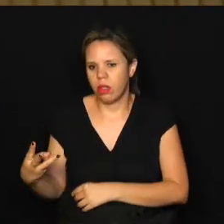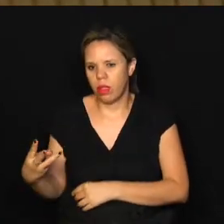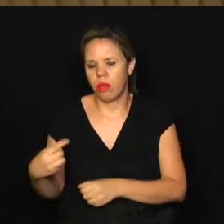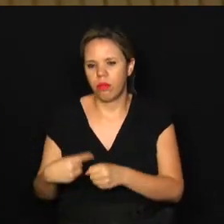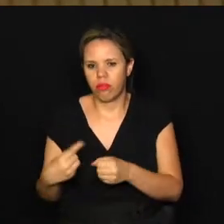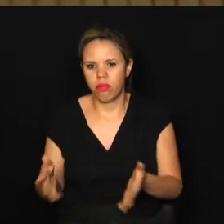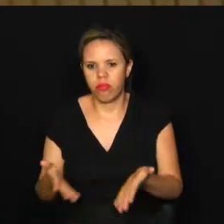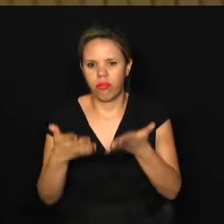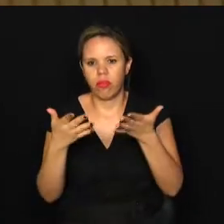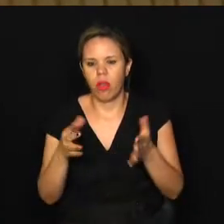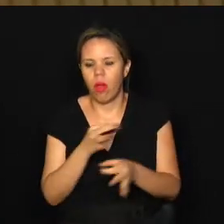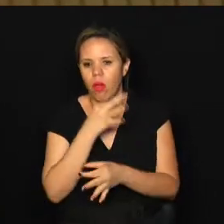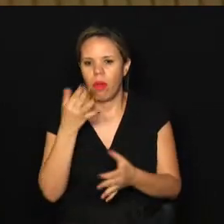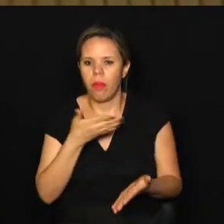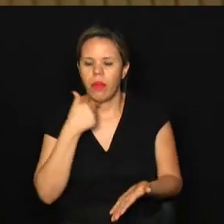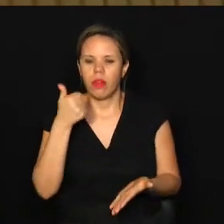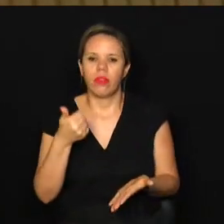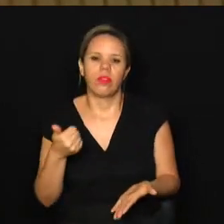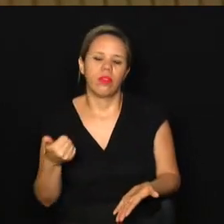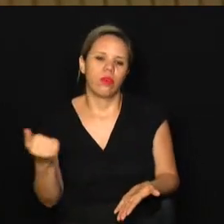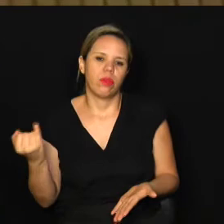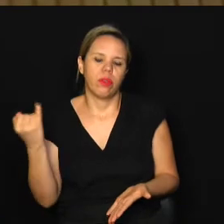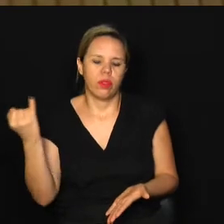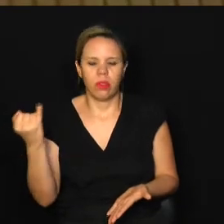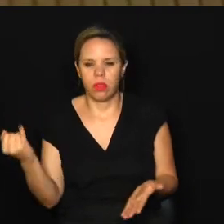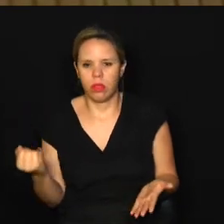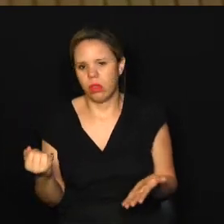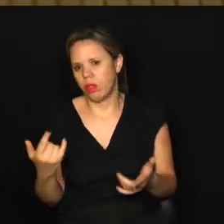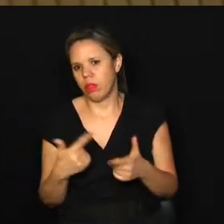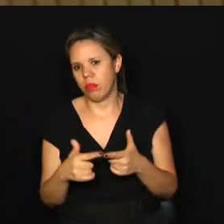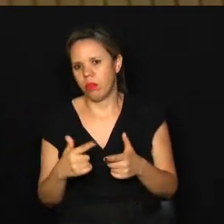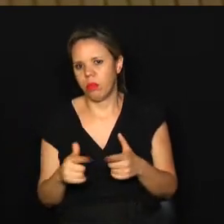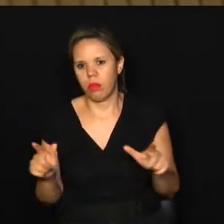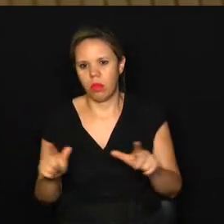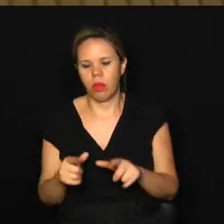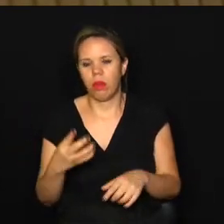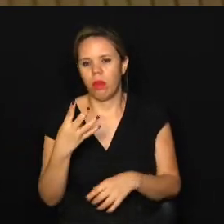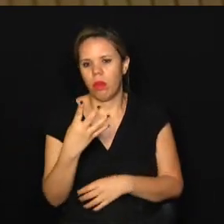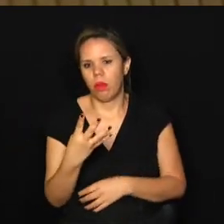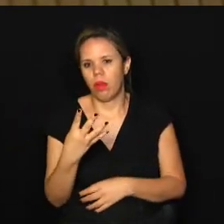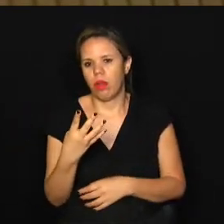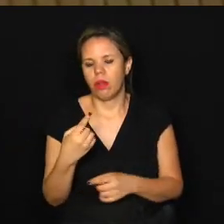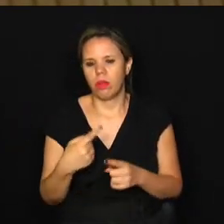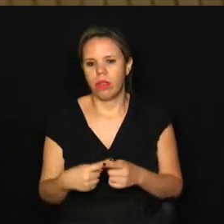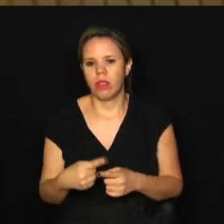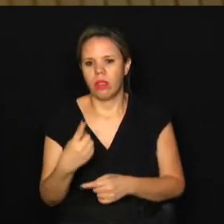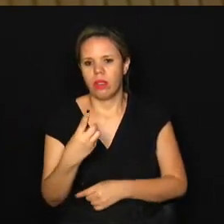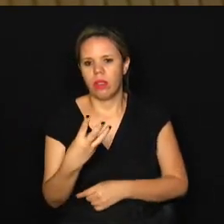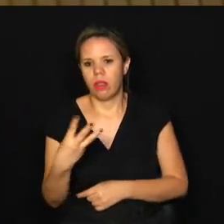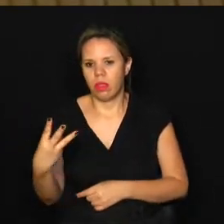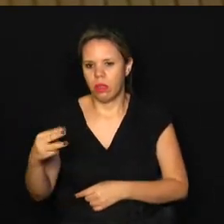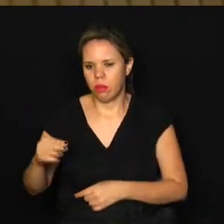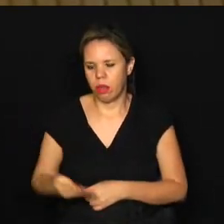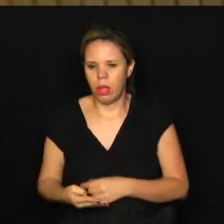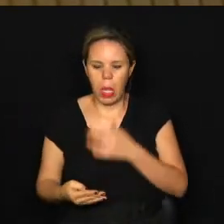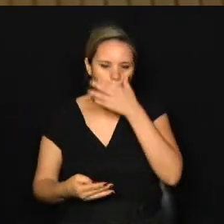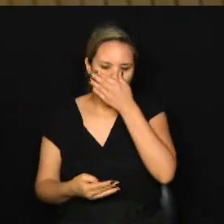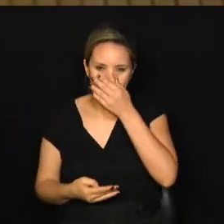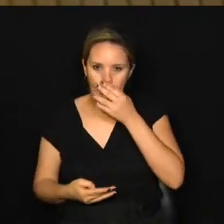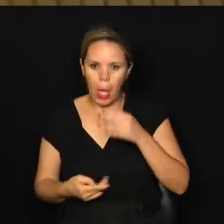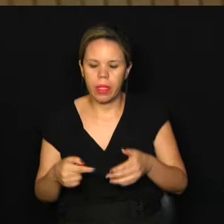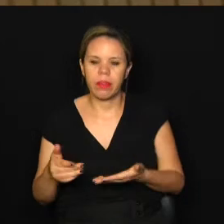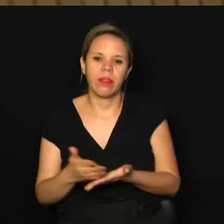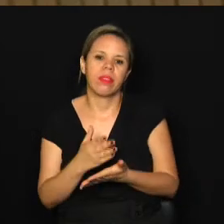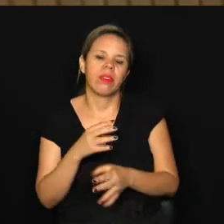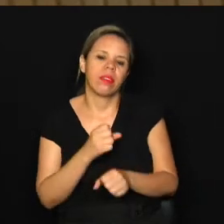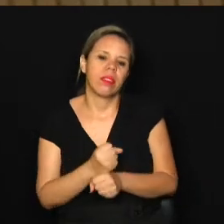amenizou significativamente essa queda. São 4 parcelas de 33 milhões, aqui estão contabilizadas as 3